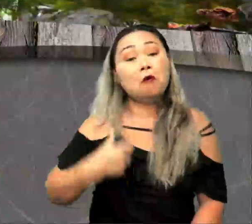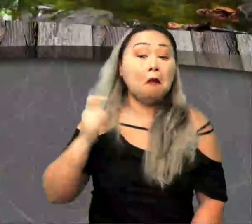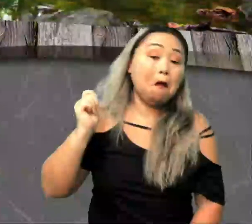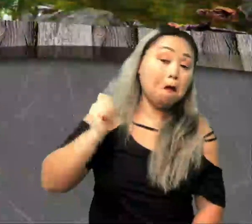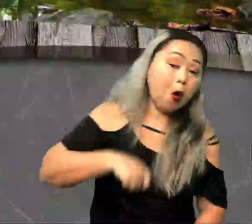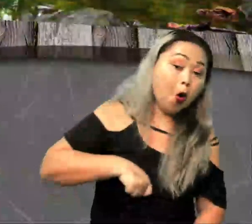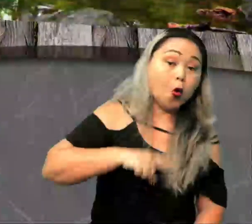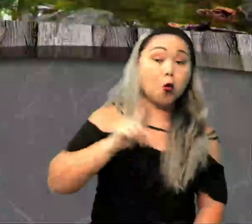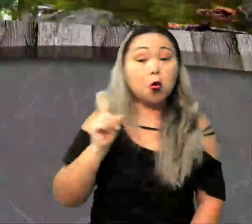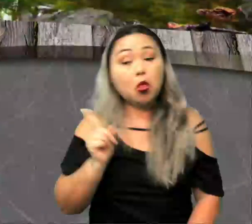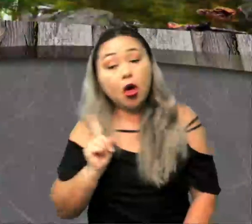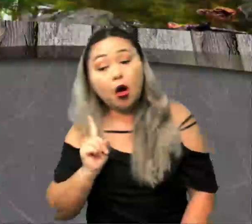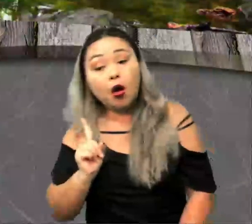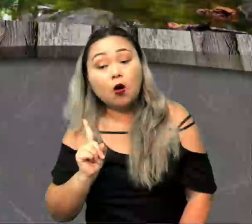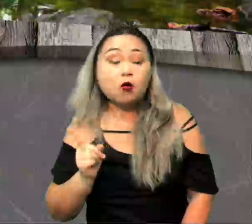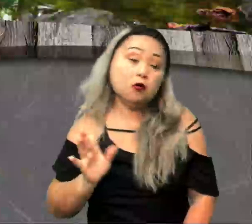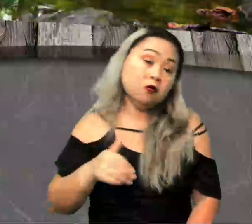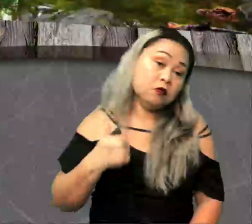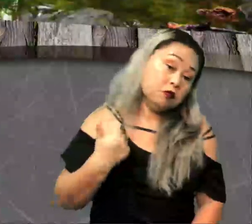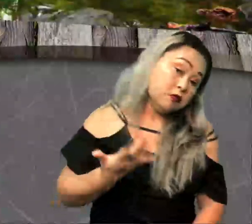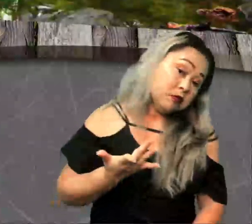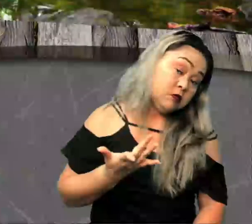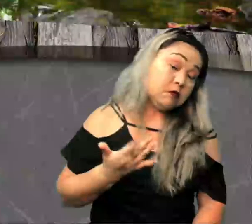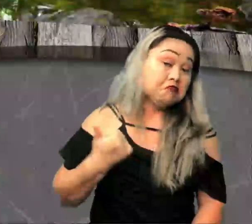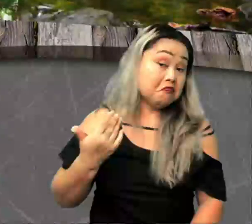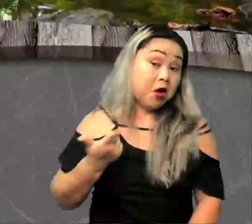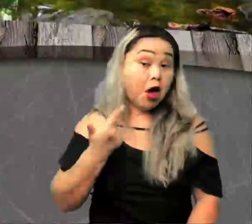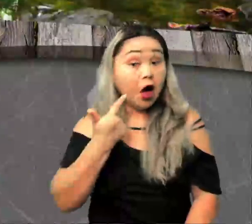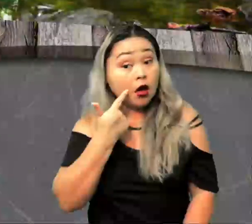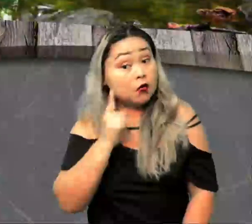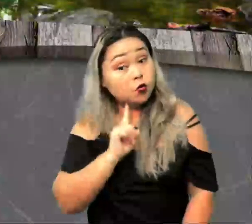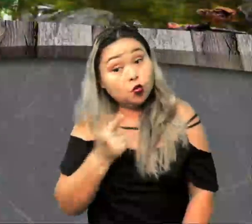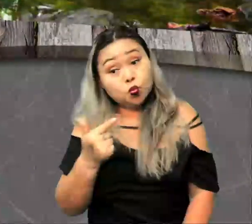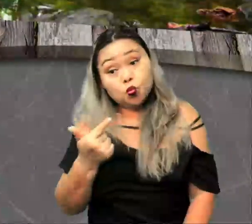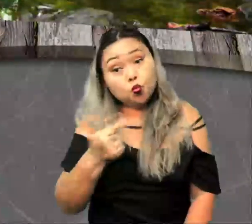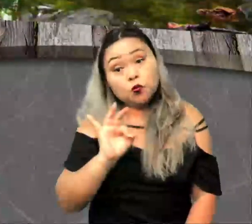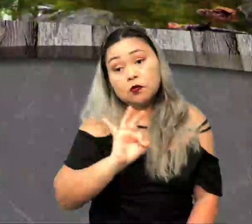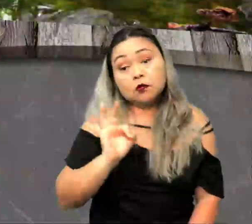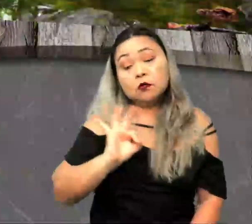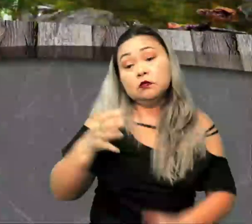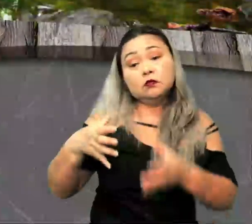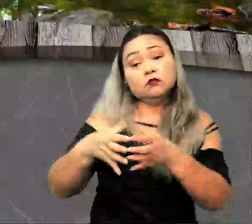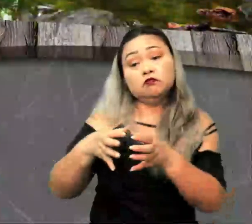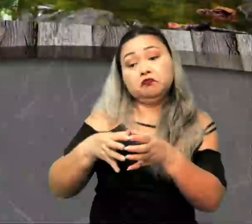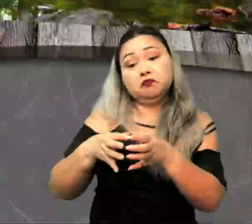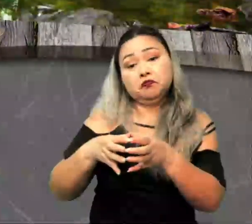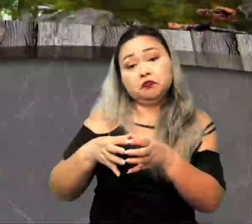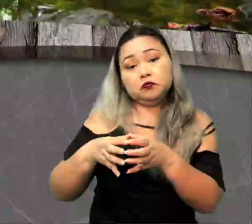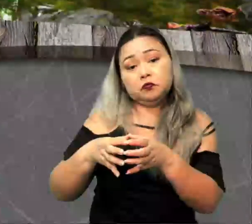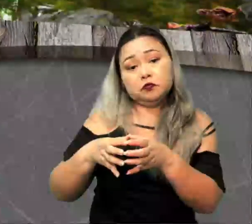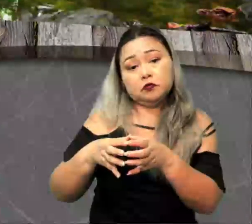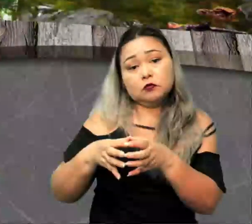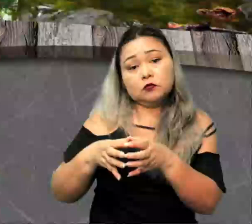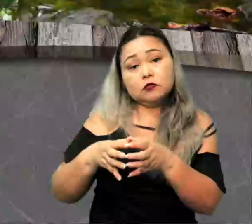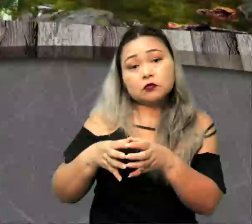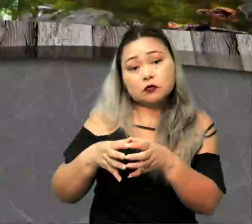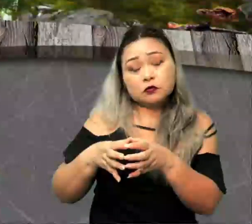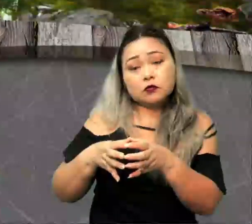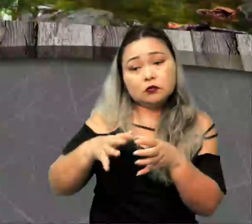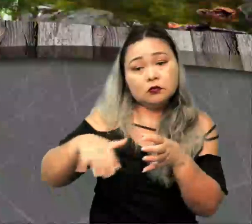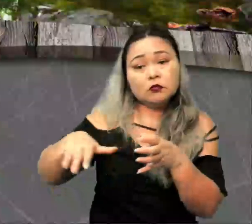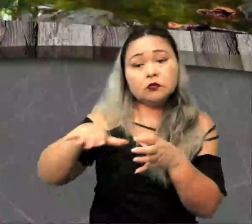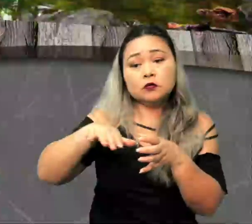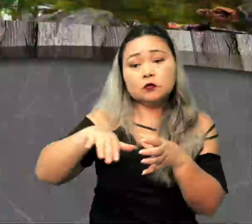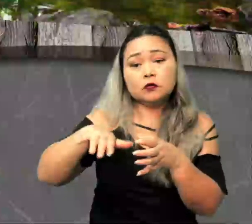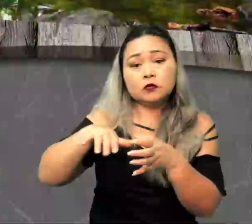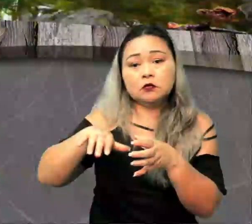ou não pode ser classificado. Ainda não existe nenhum grupo dos reinos, né, que a